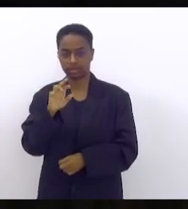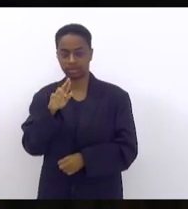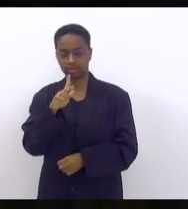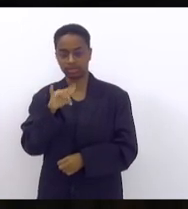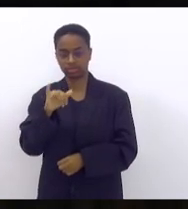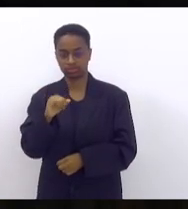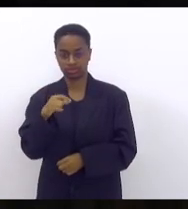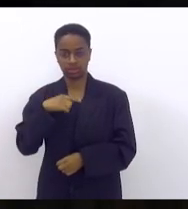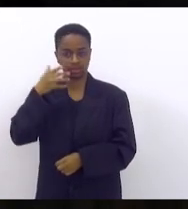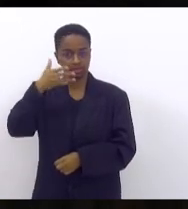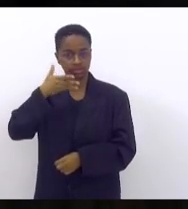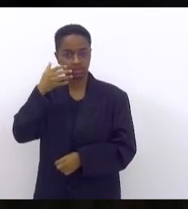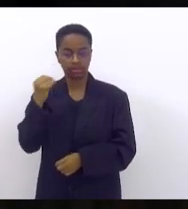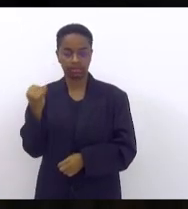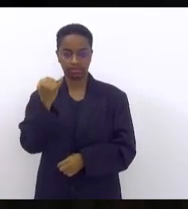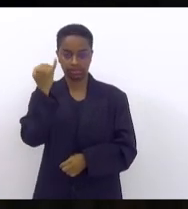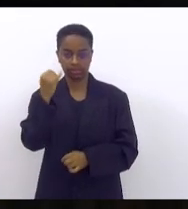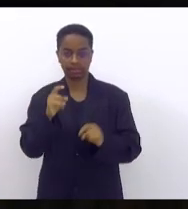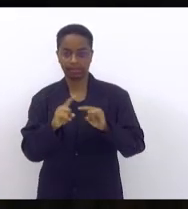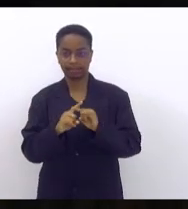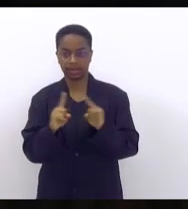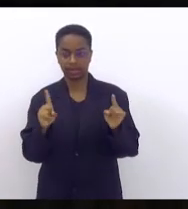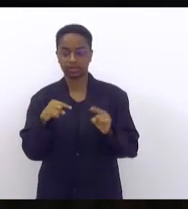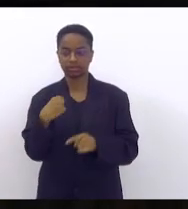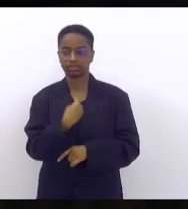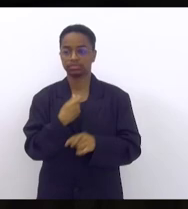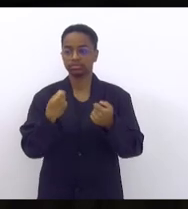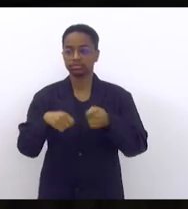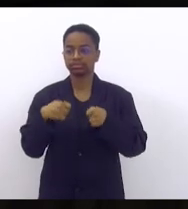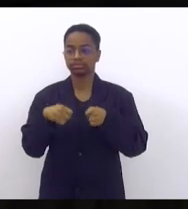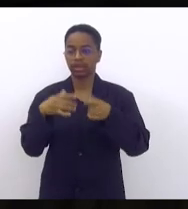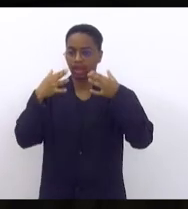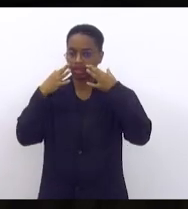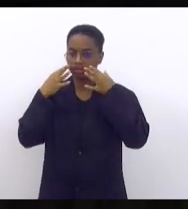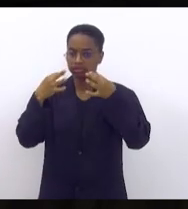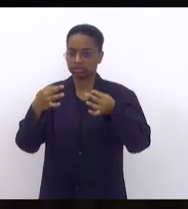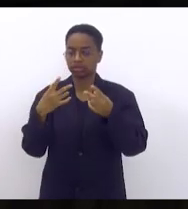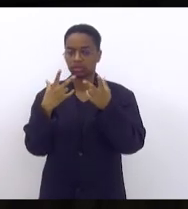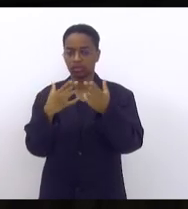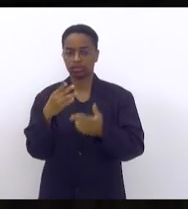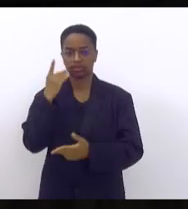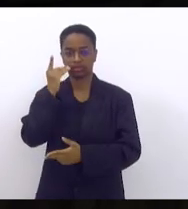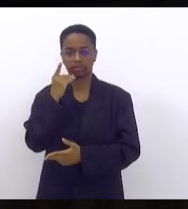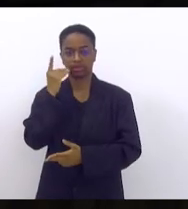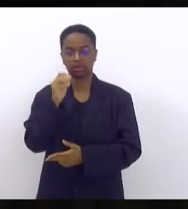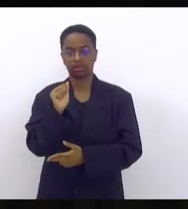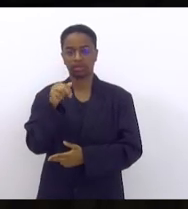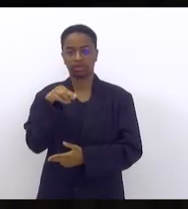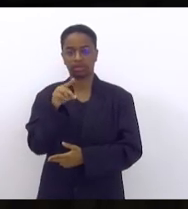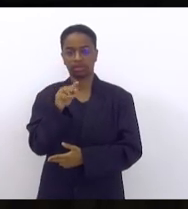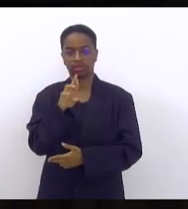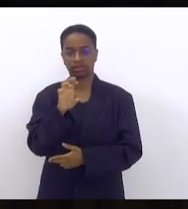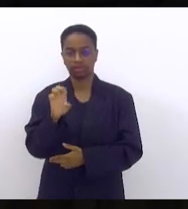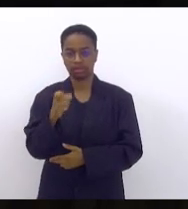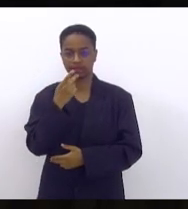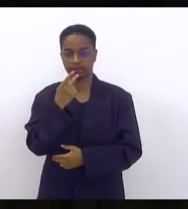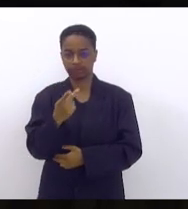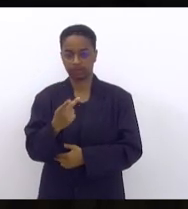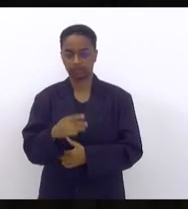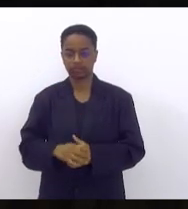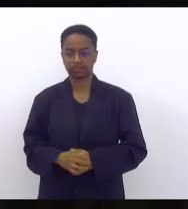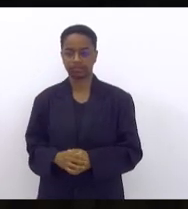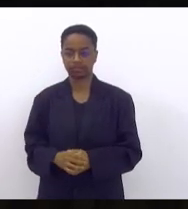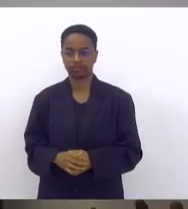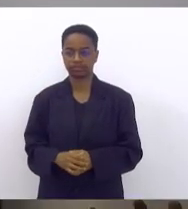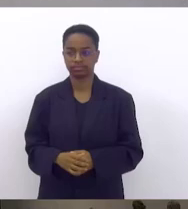importante, mas a gente tem que ficar muito atento, né, como colocou o deputado André Correia, que